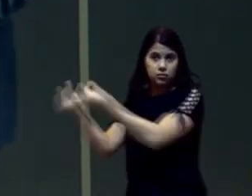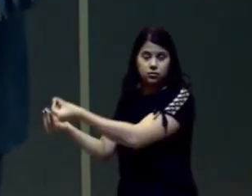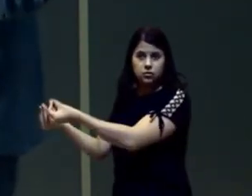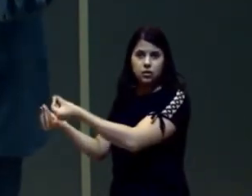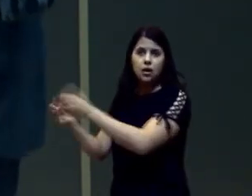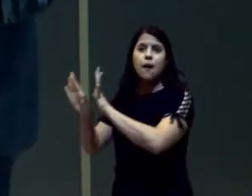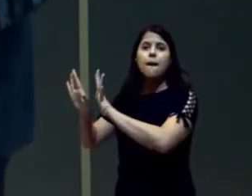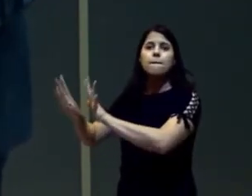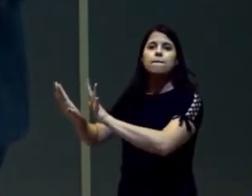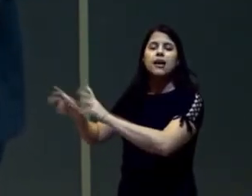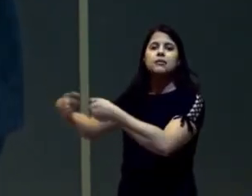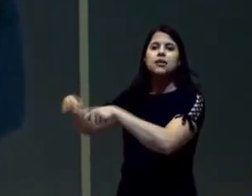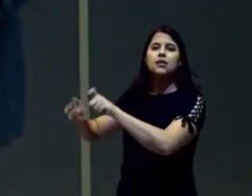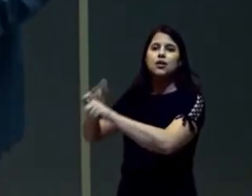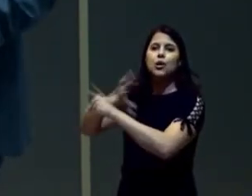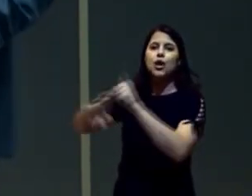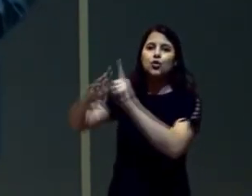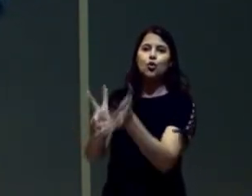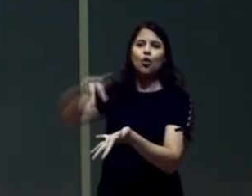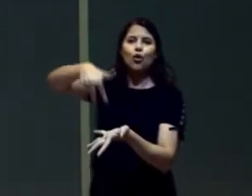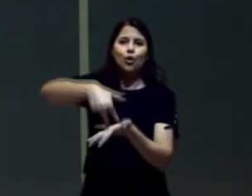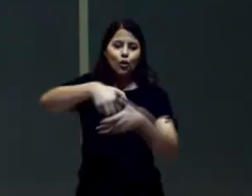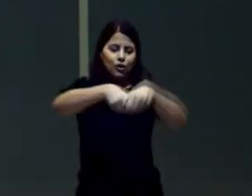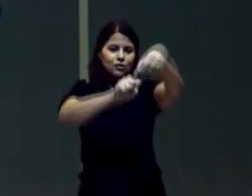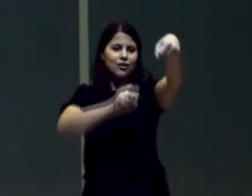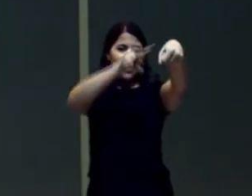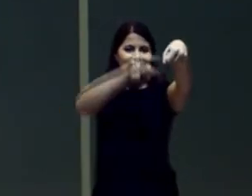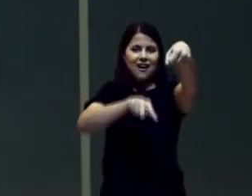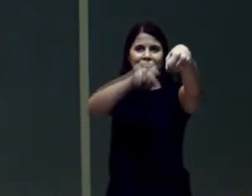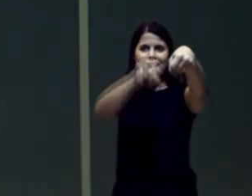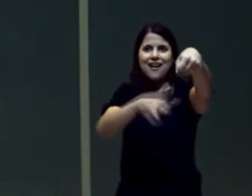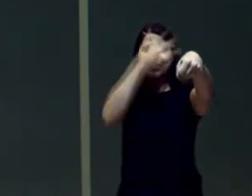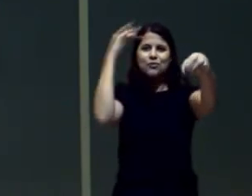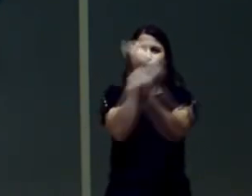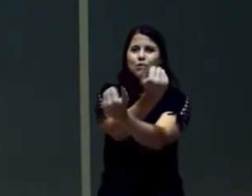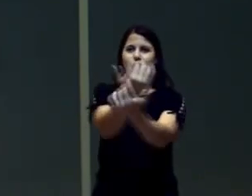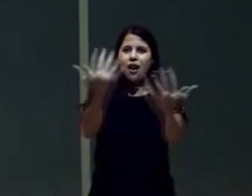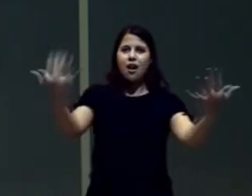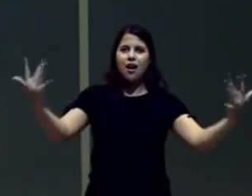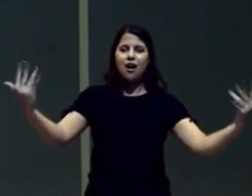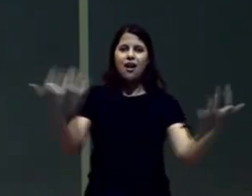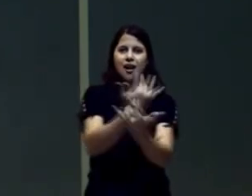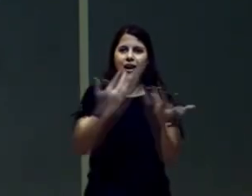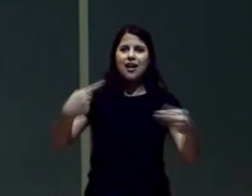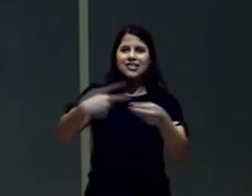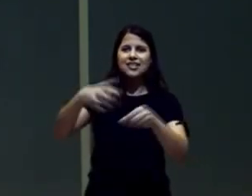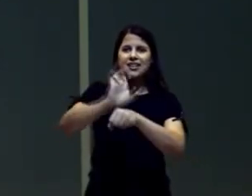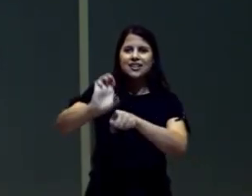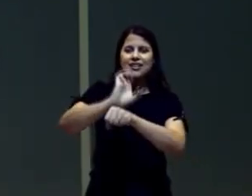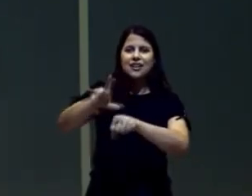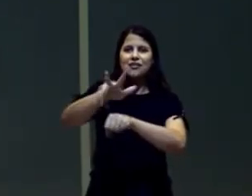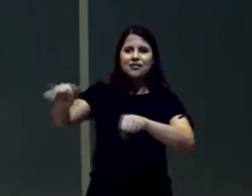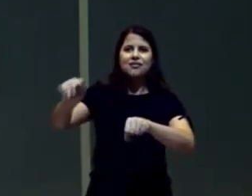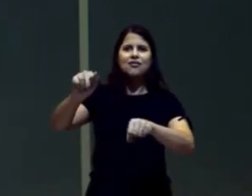carta seria lida no culto, essa carta seria lida com toda a igreja de Éfeso. Essa carta foi escrita a